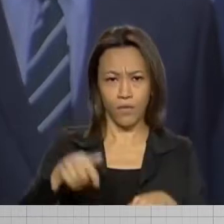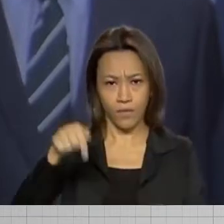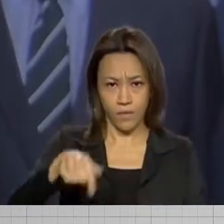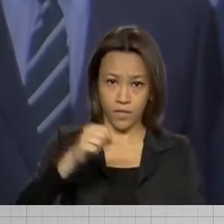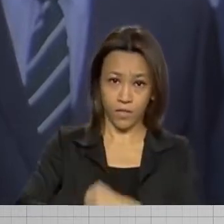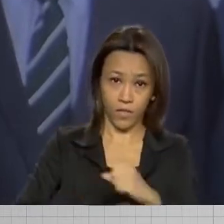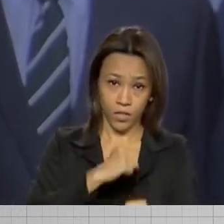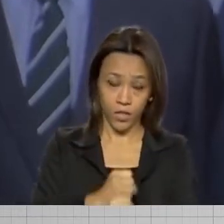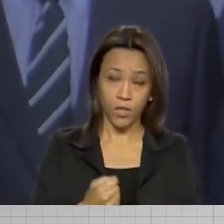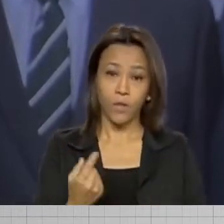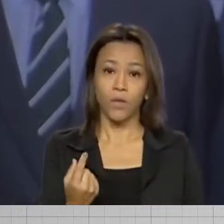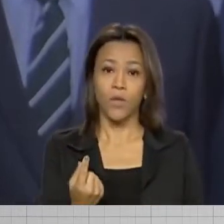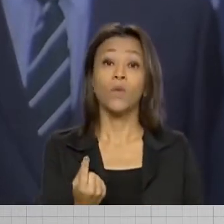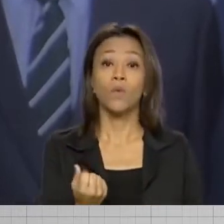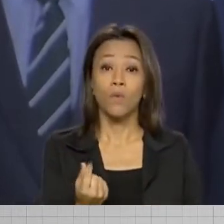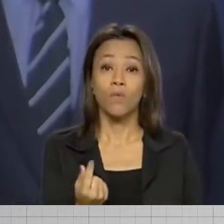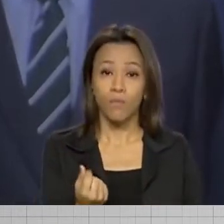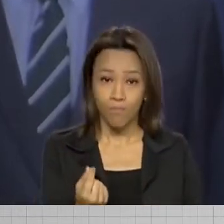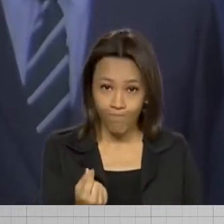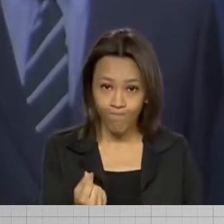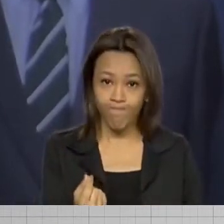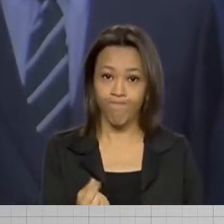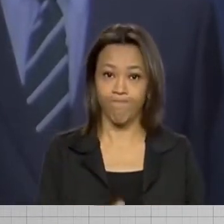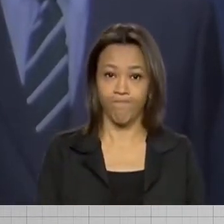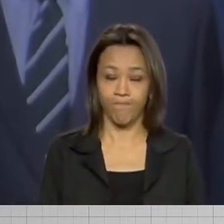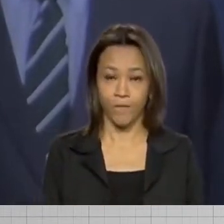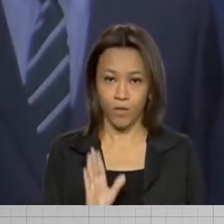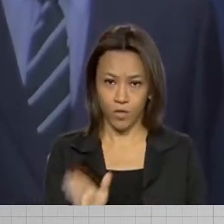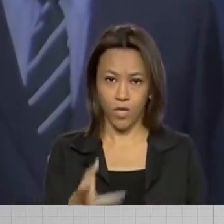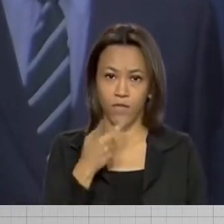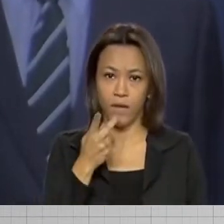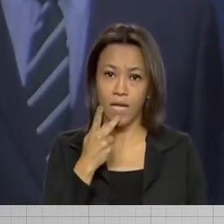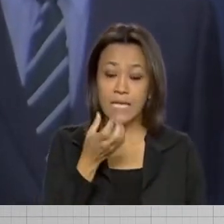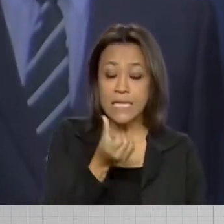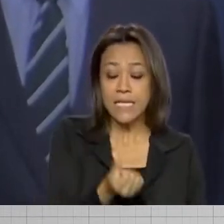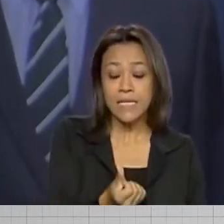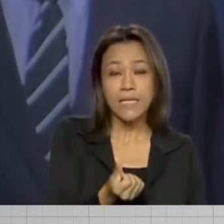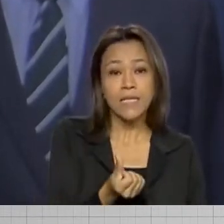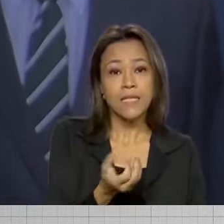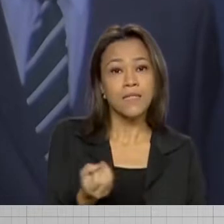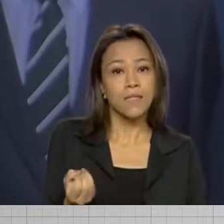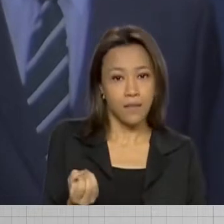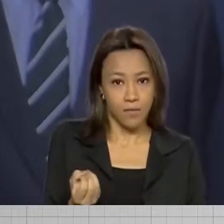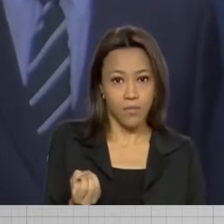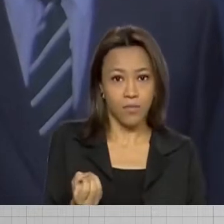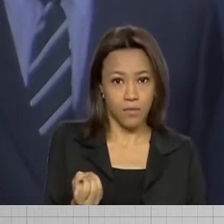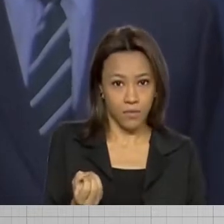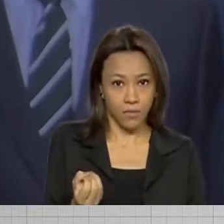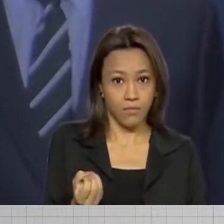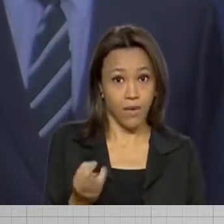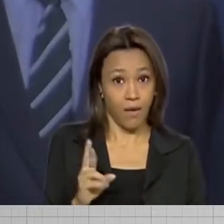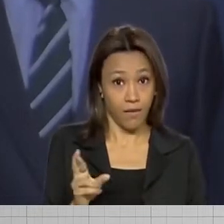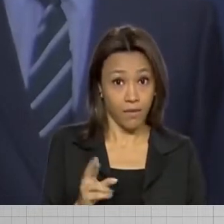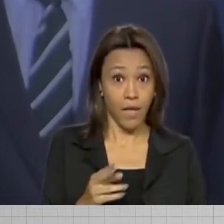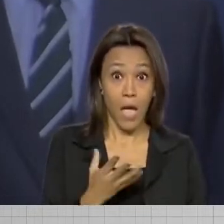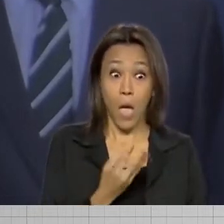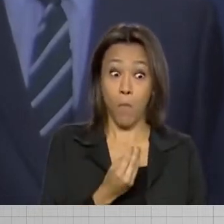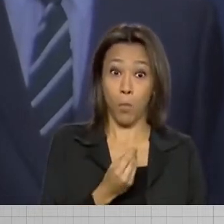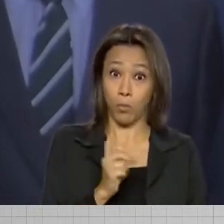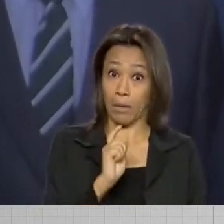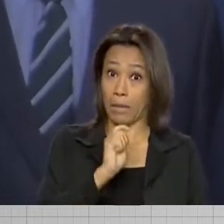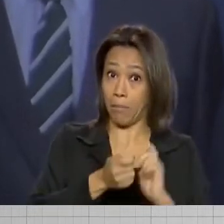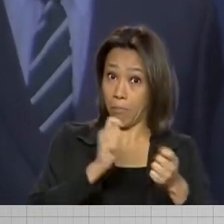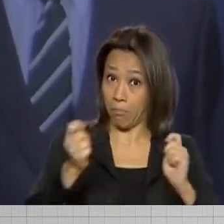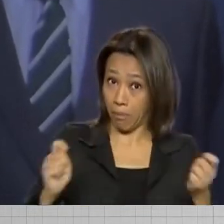E o valor, como vínhamos dizendo, é 600. É muito para quem paga, no caso o Brasil.